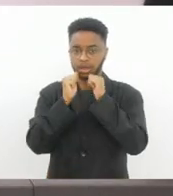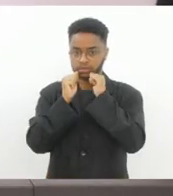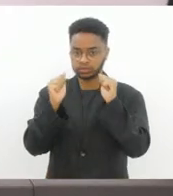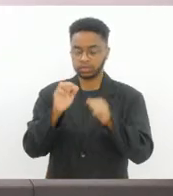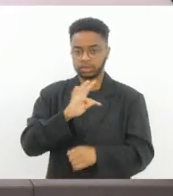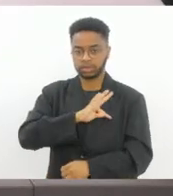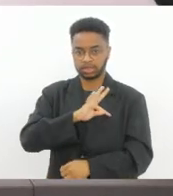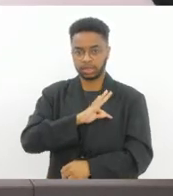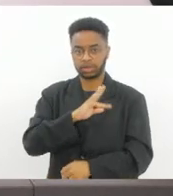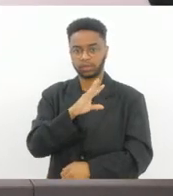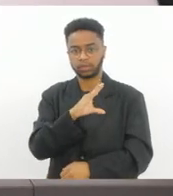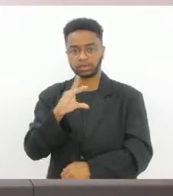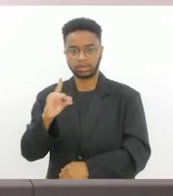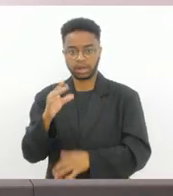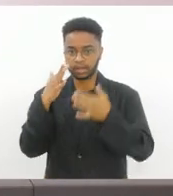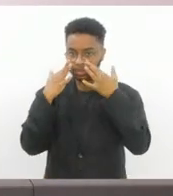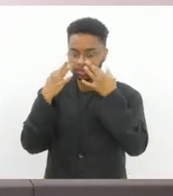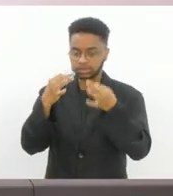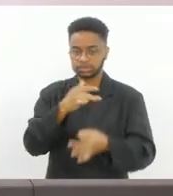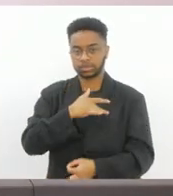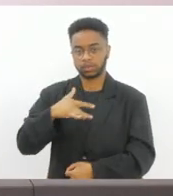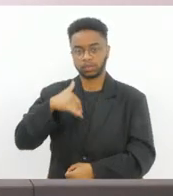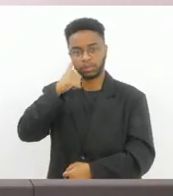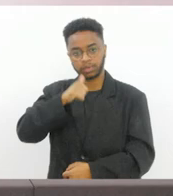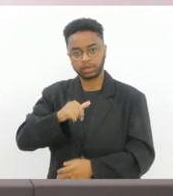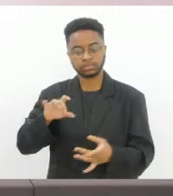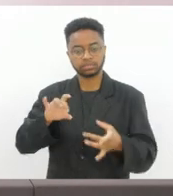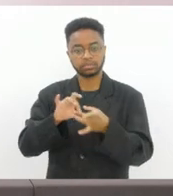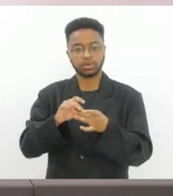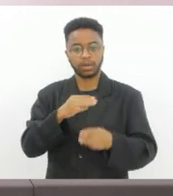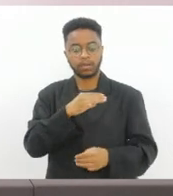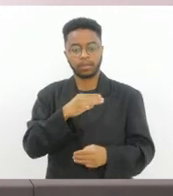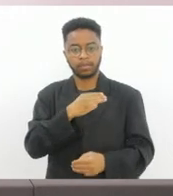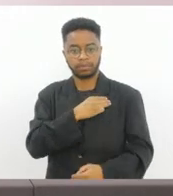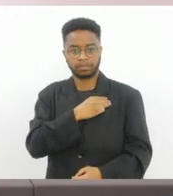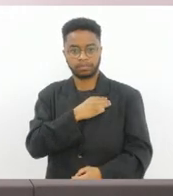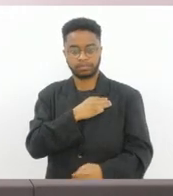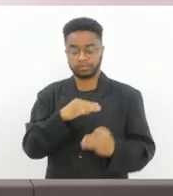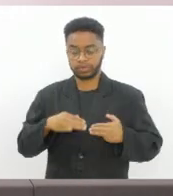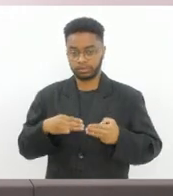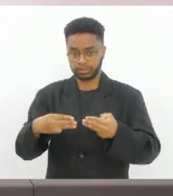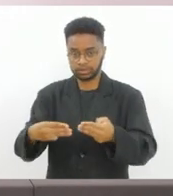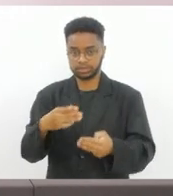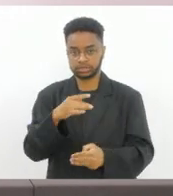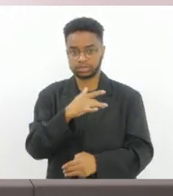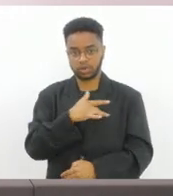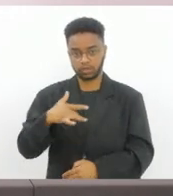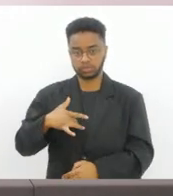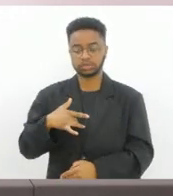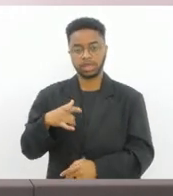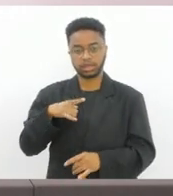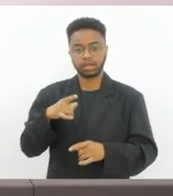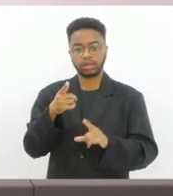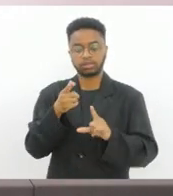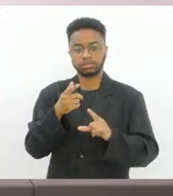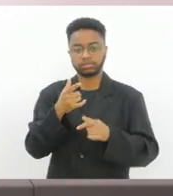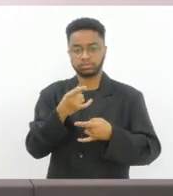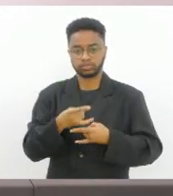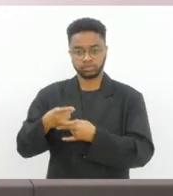Atenção à Saúde da Mulher do Ministério da Saúde, que está no Zoom. Muito obrigada, Priscila, pela sua